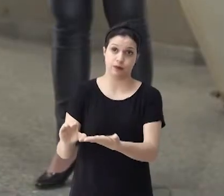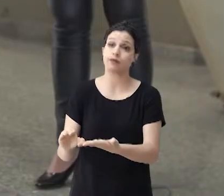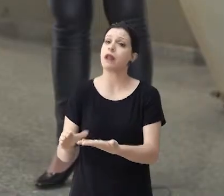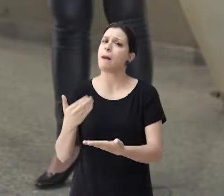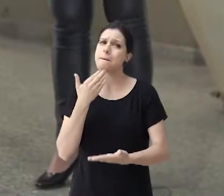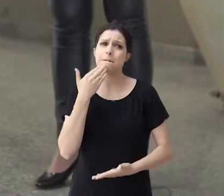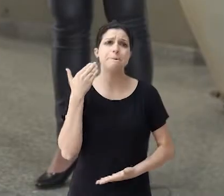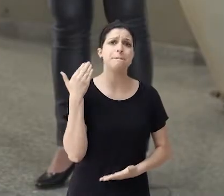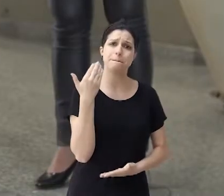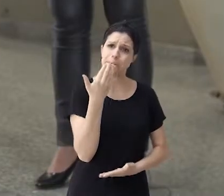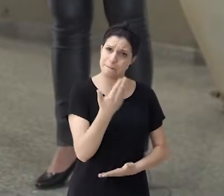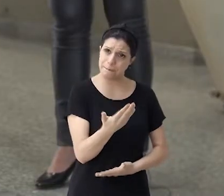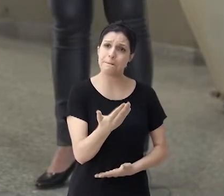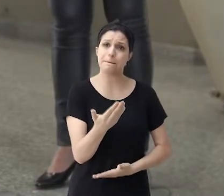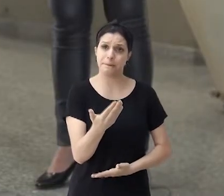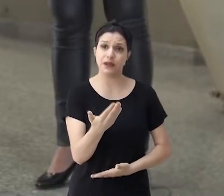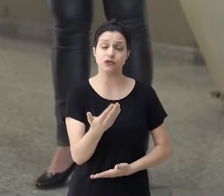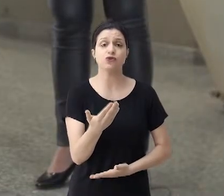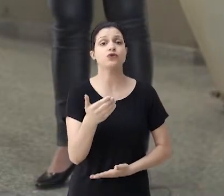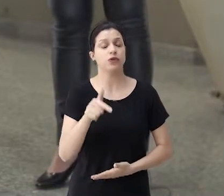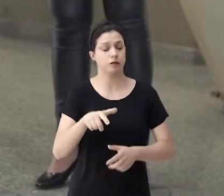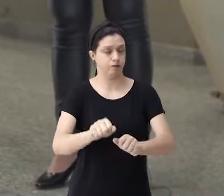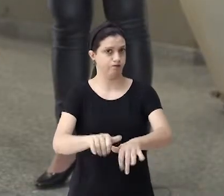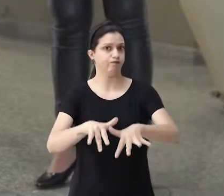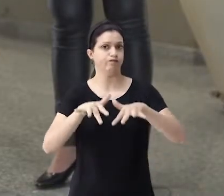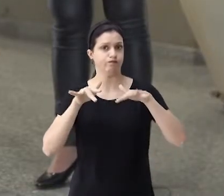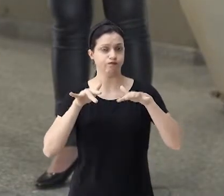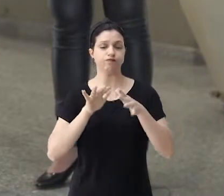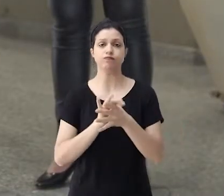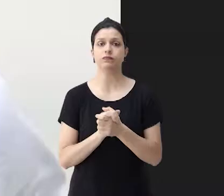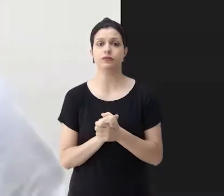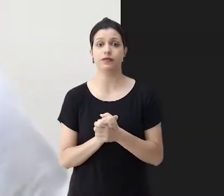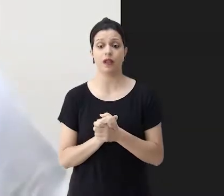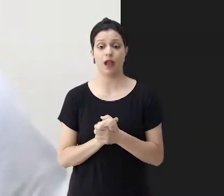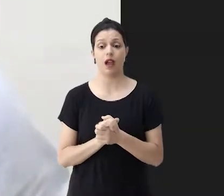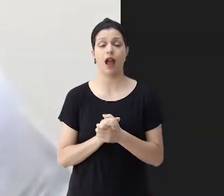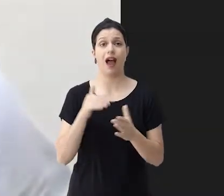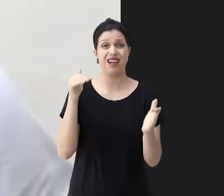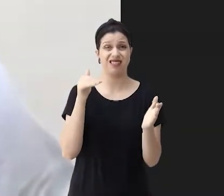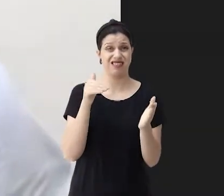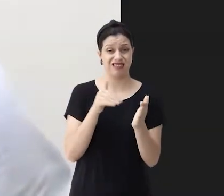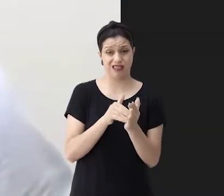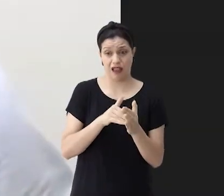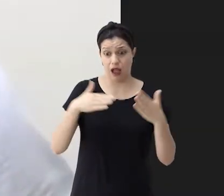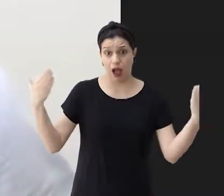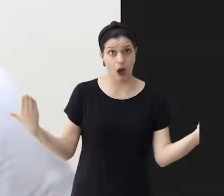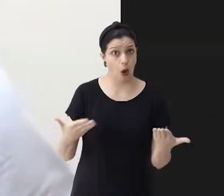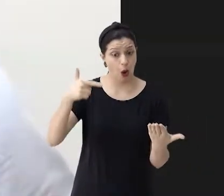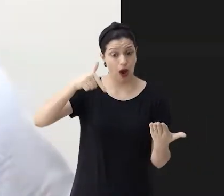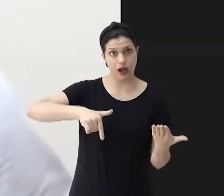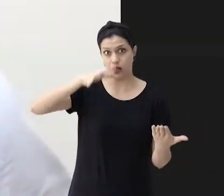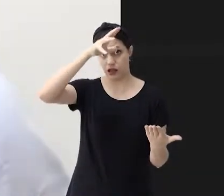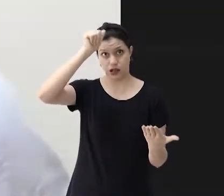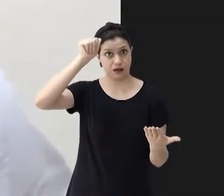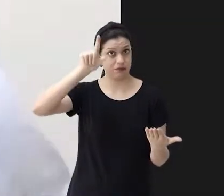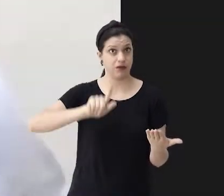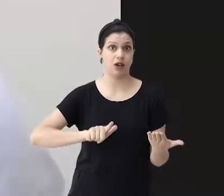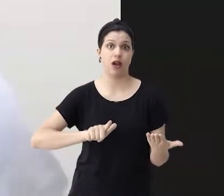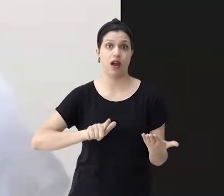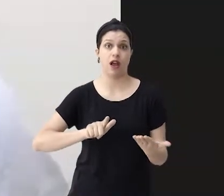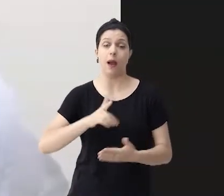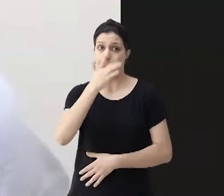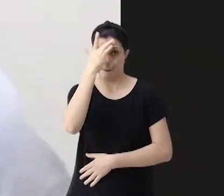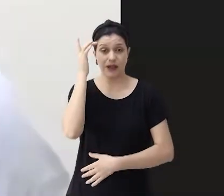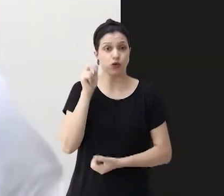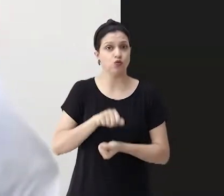A cobrança pela solução deste problema veio do plenário. E que até agora, aqui no Mato Grosso